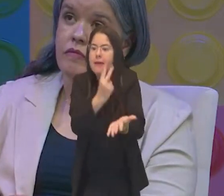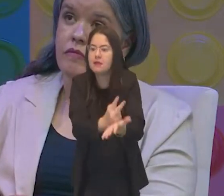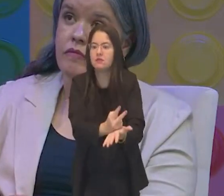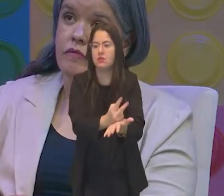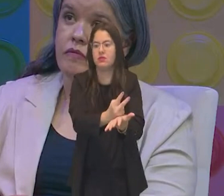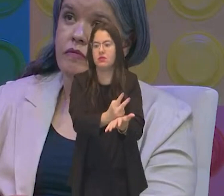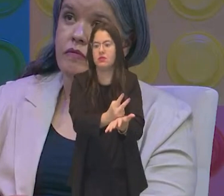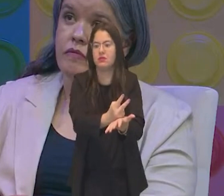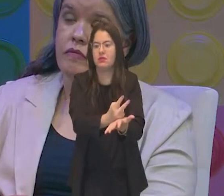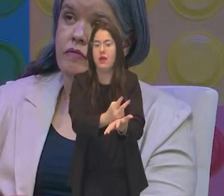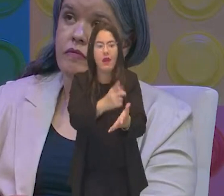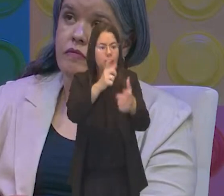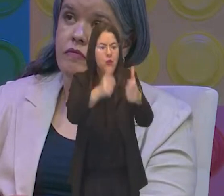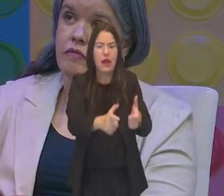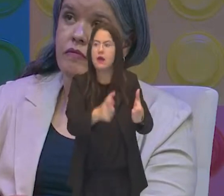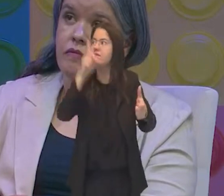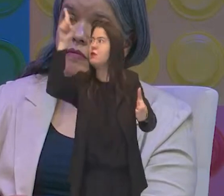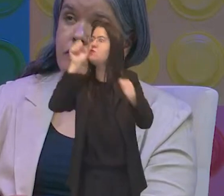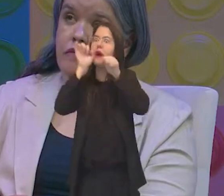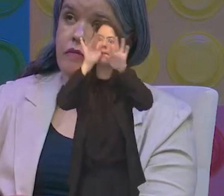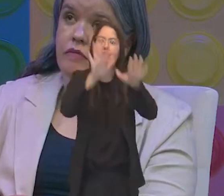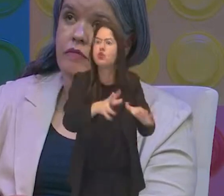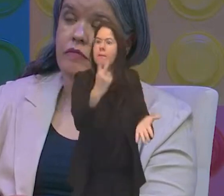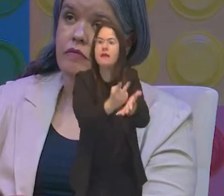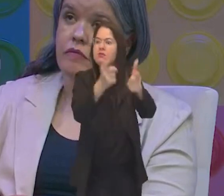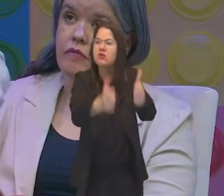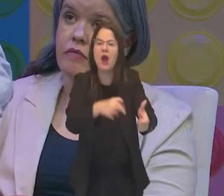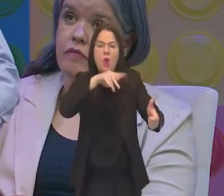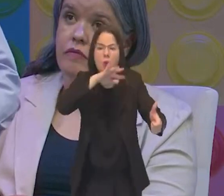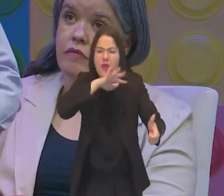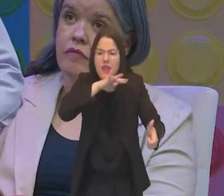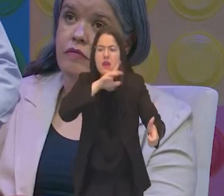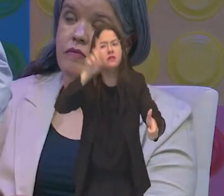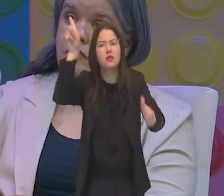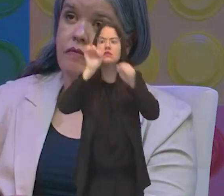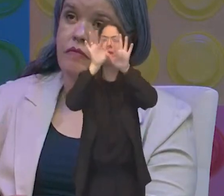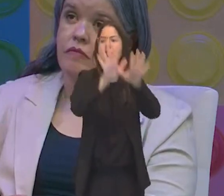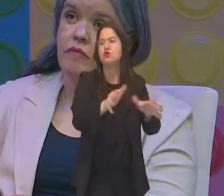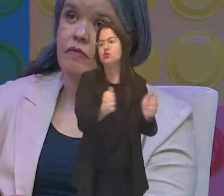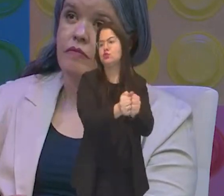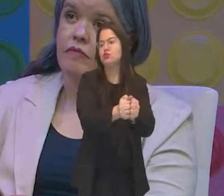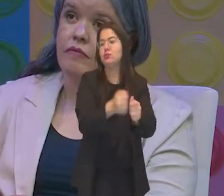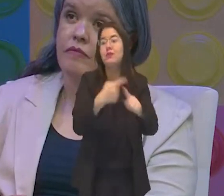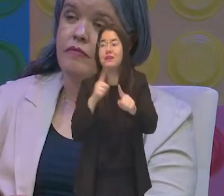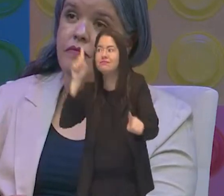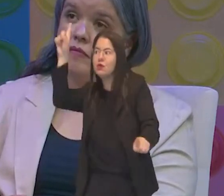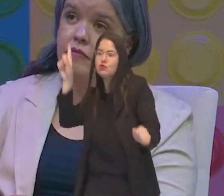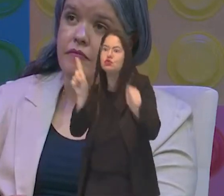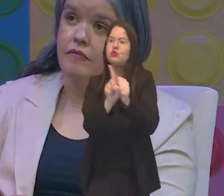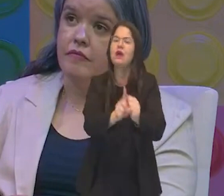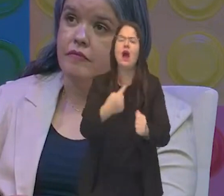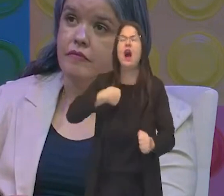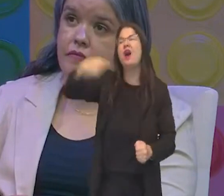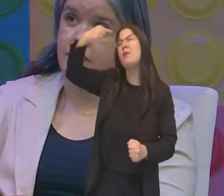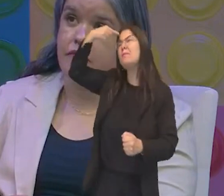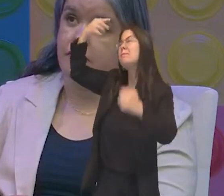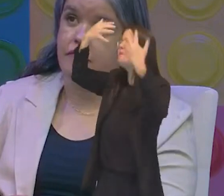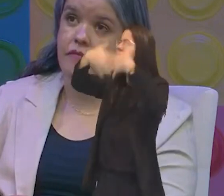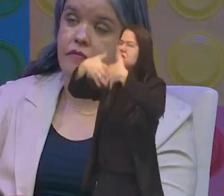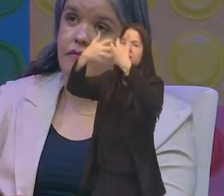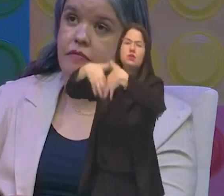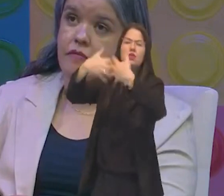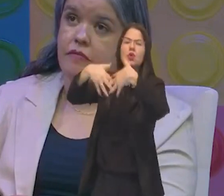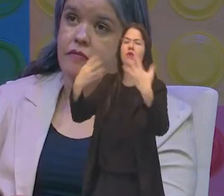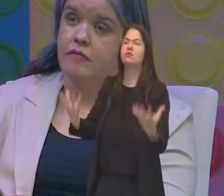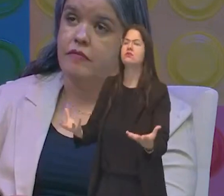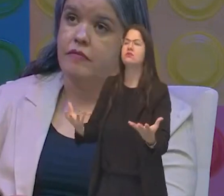lugar de bênção, porque o Senhor estava com José. E eu fico pensando, como que essa